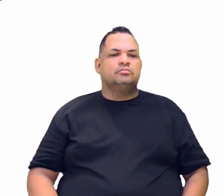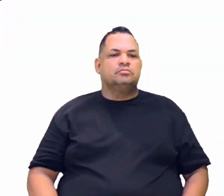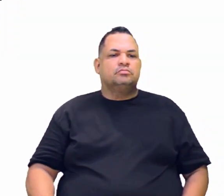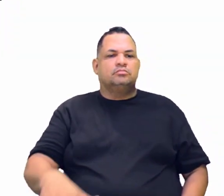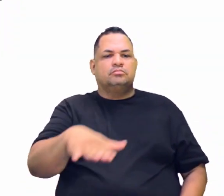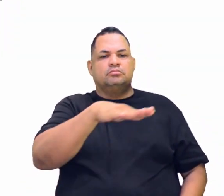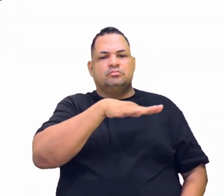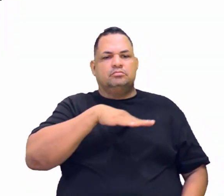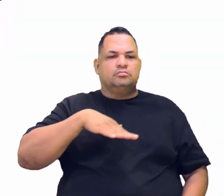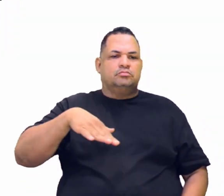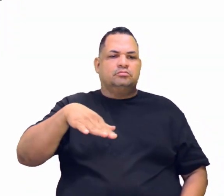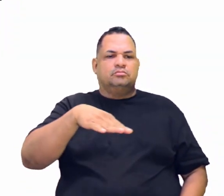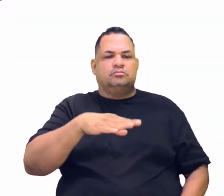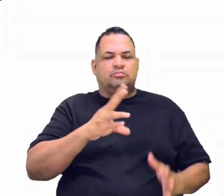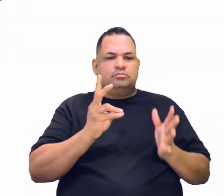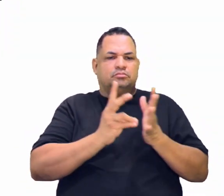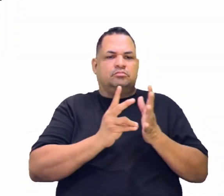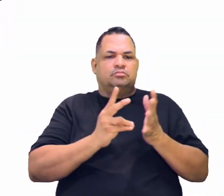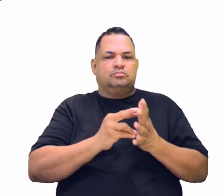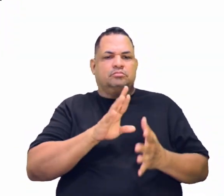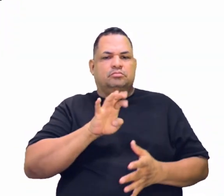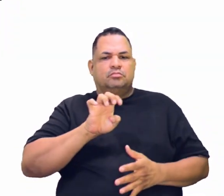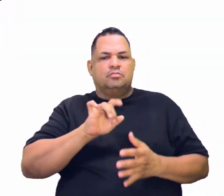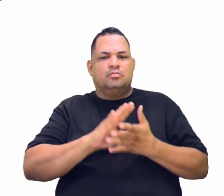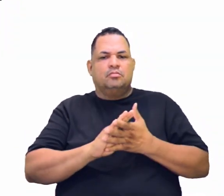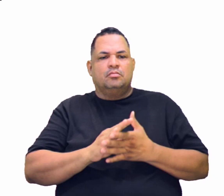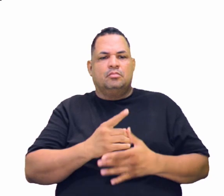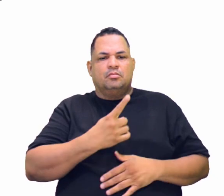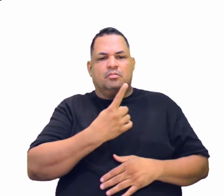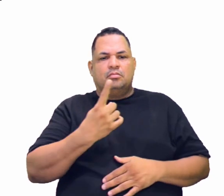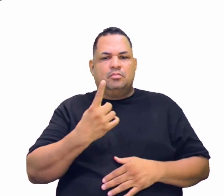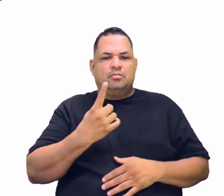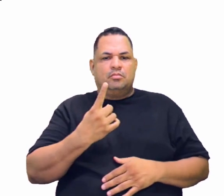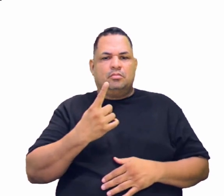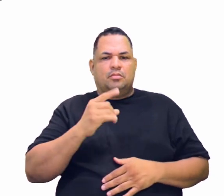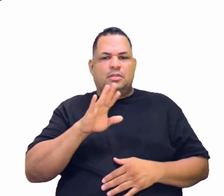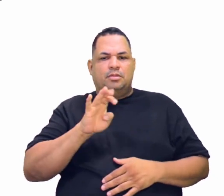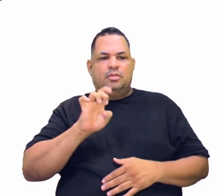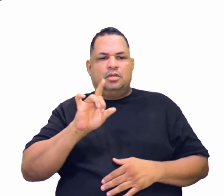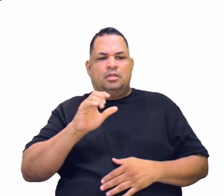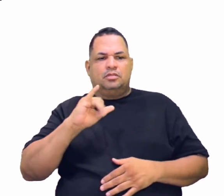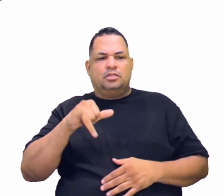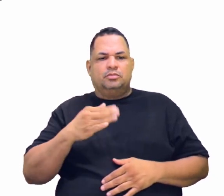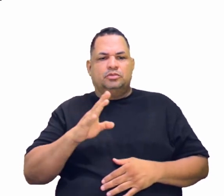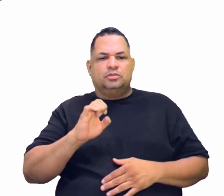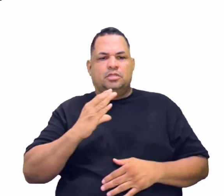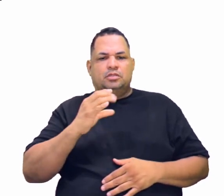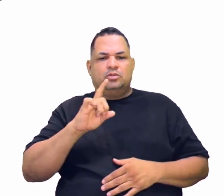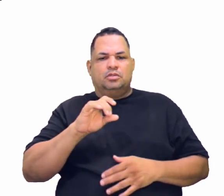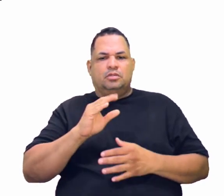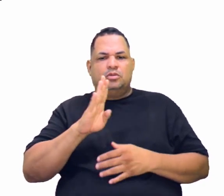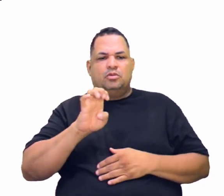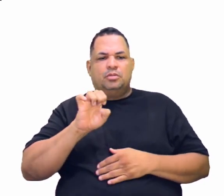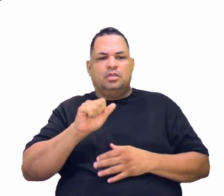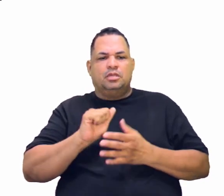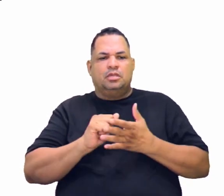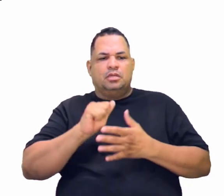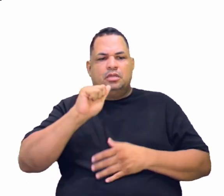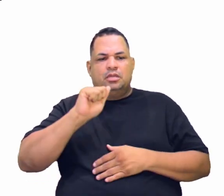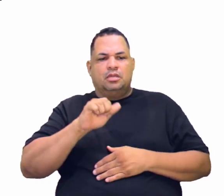Área indígena do Rio Branco, Tupari, Jabuti, Canoê, Corumbiara, Aricapu,